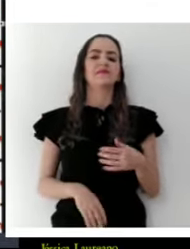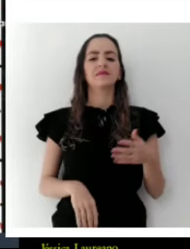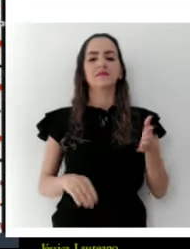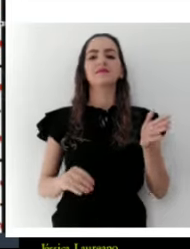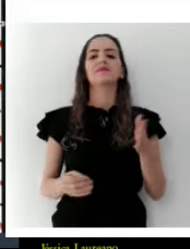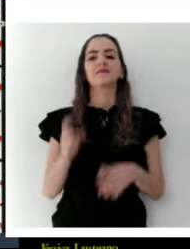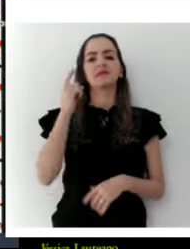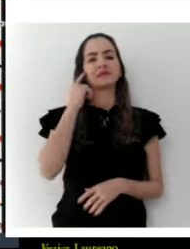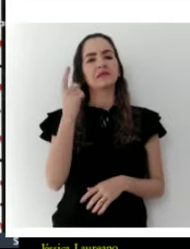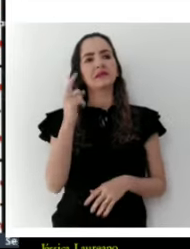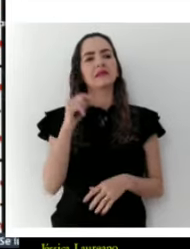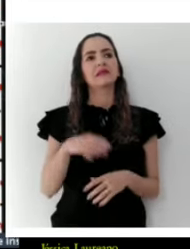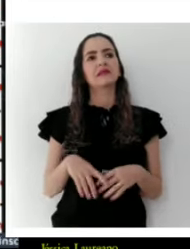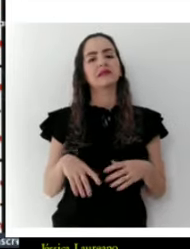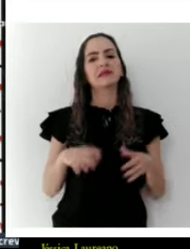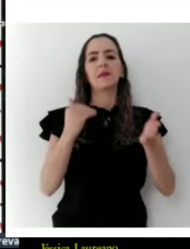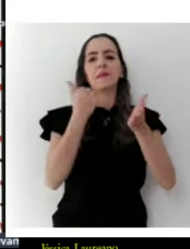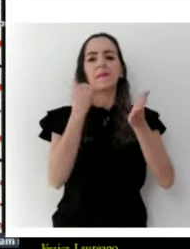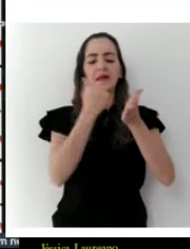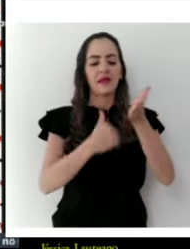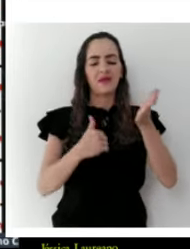conta de menos e ainda estava faltando